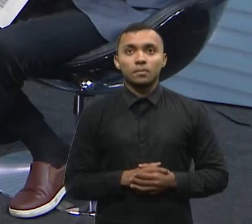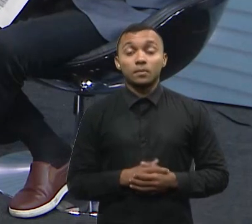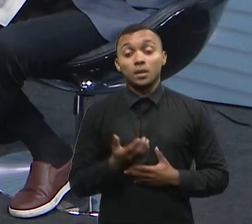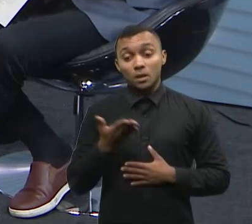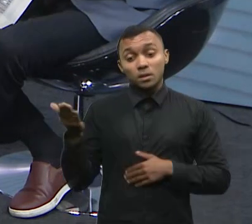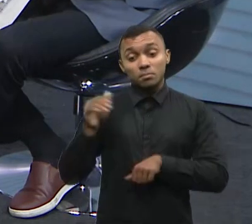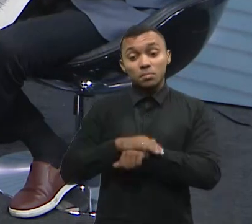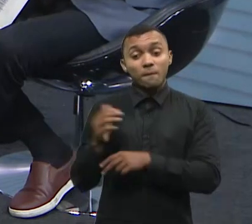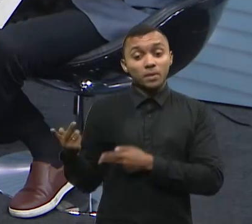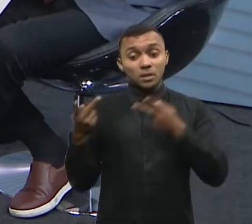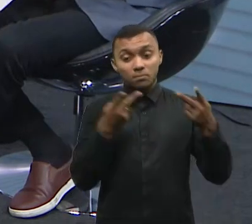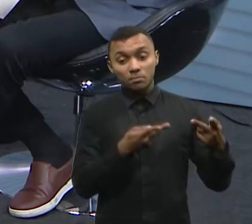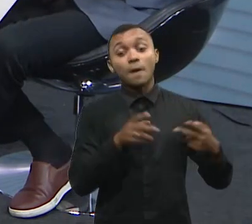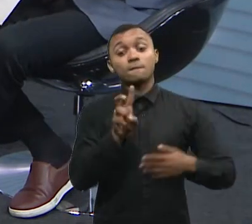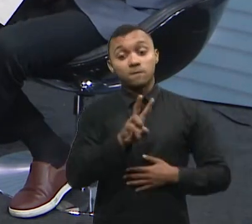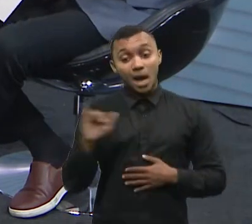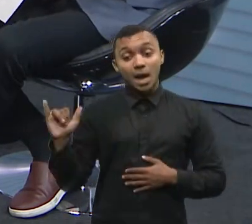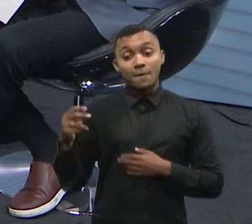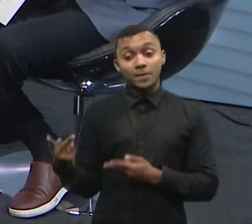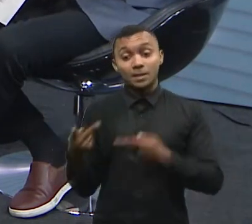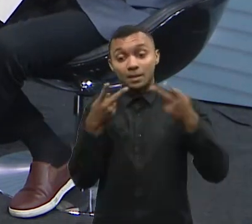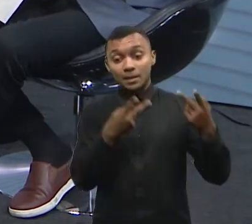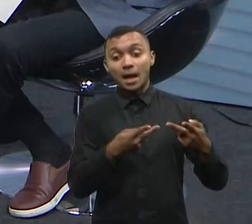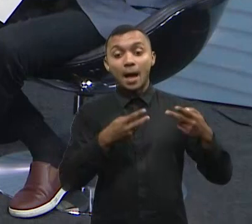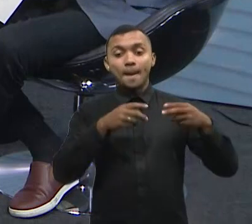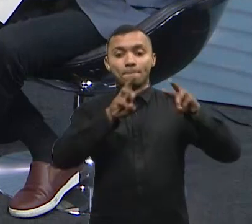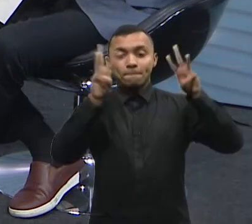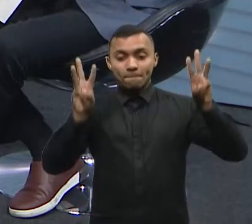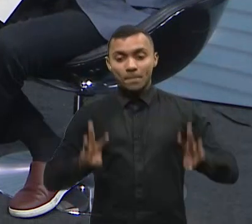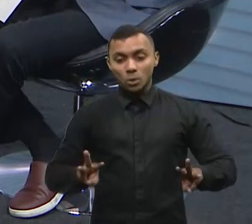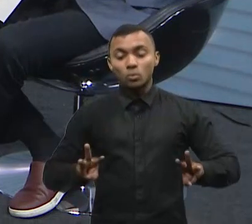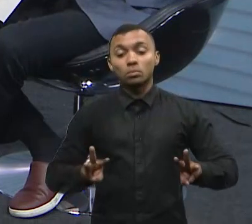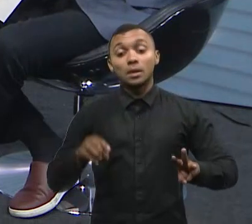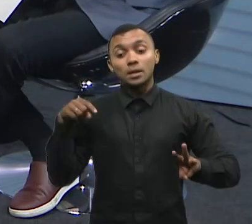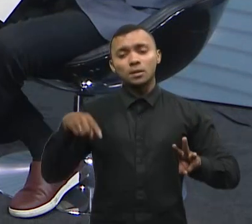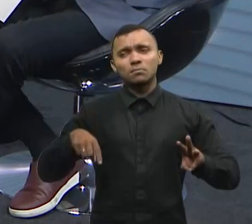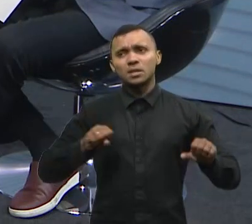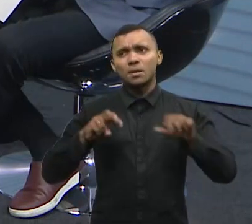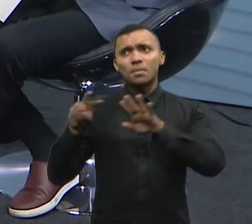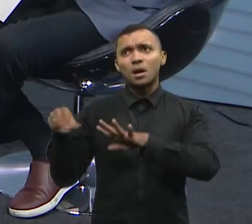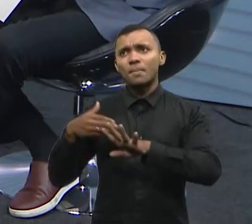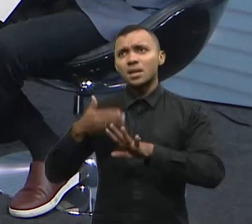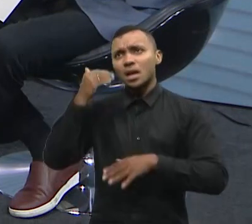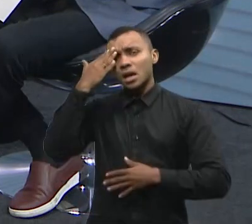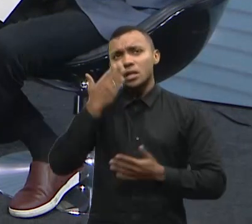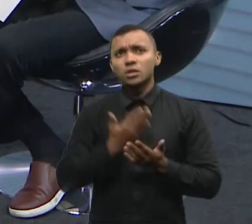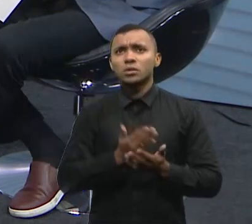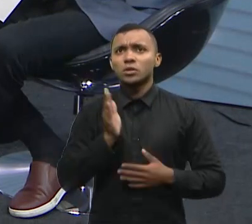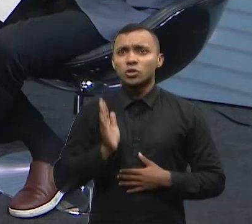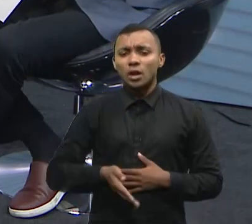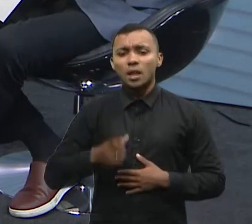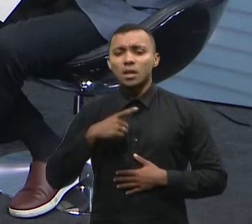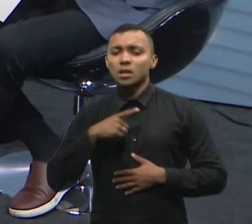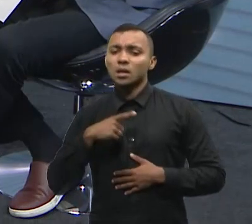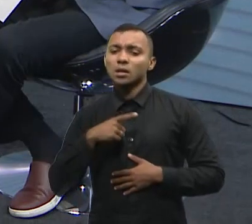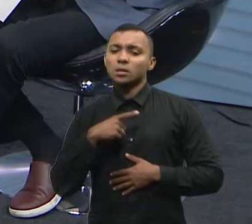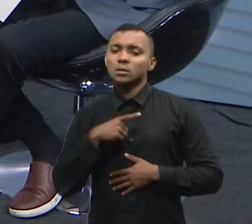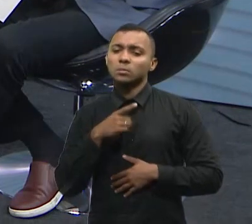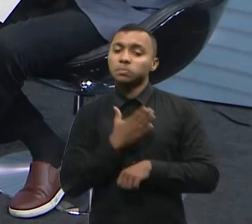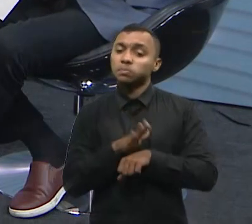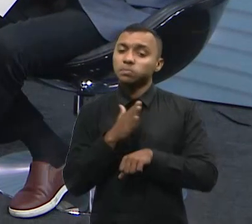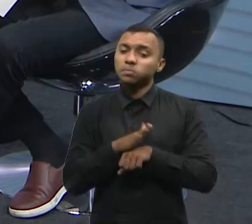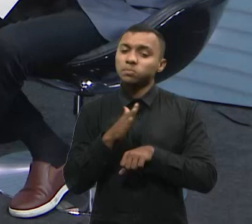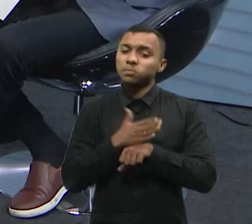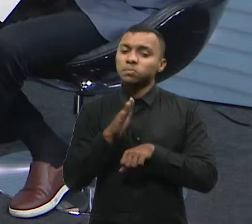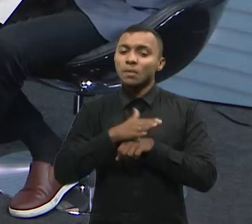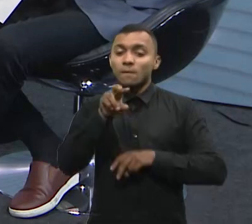Museu de Imagem, vão para o museu? Eles vão. Aí, nessa semana passada, por exemplo, eles tiveram exercícios virtuais, com aqueles óculosinhos,